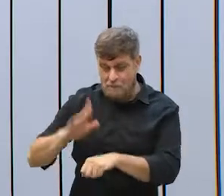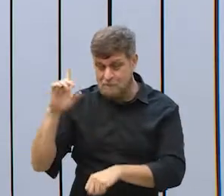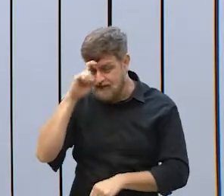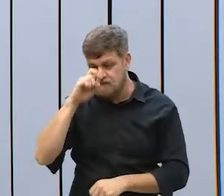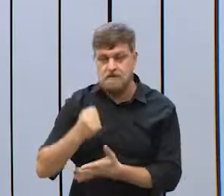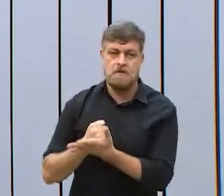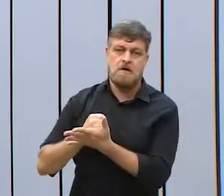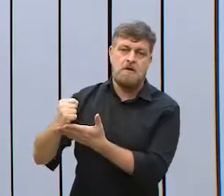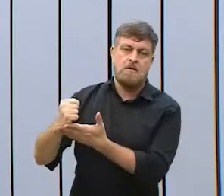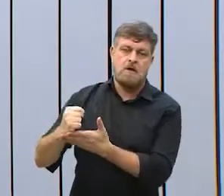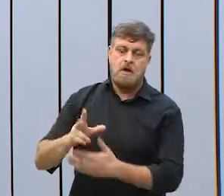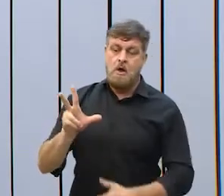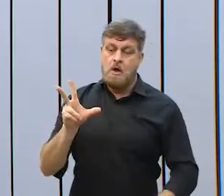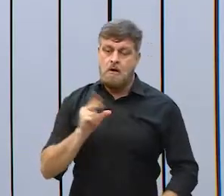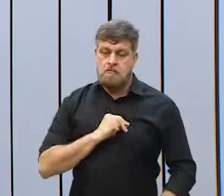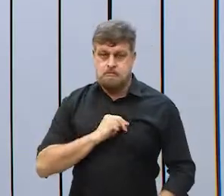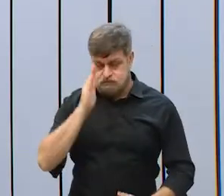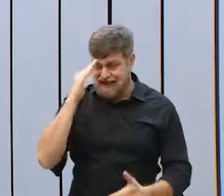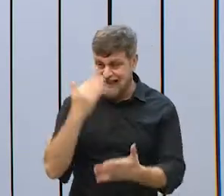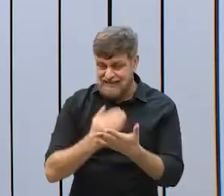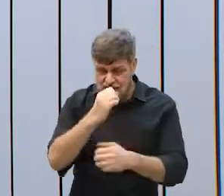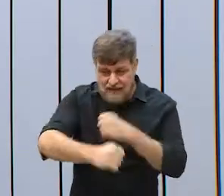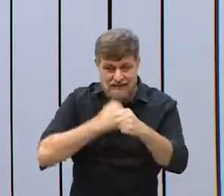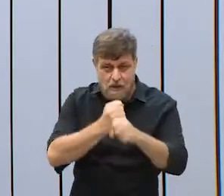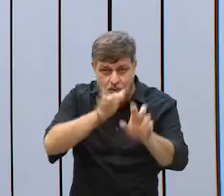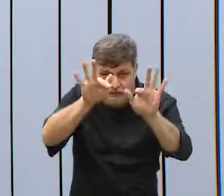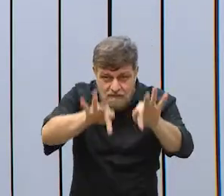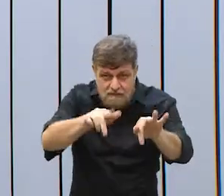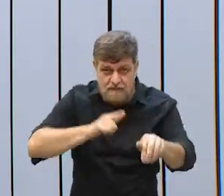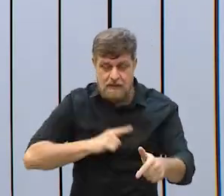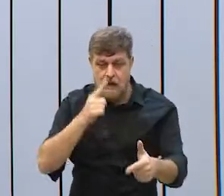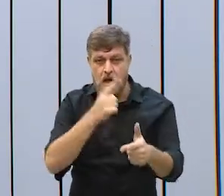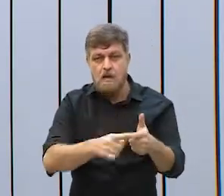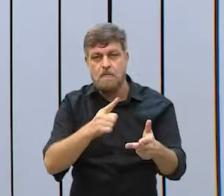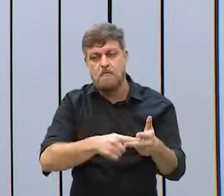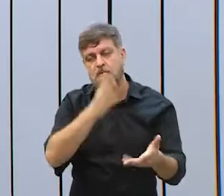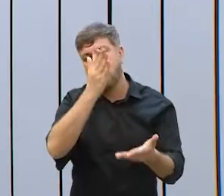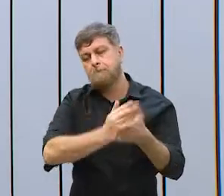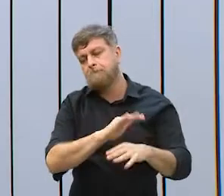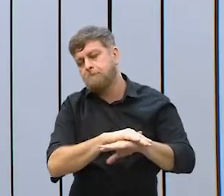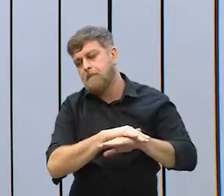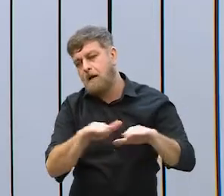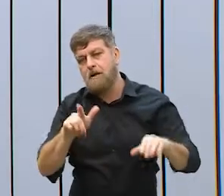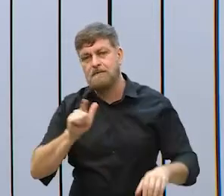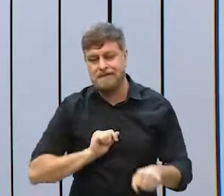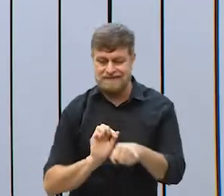foi. Acreditamos que até o final do ano essa situação já está resolvida.